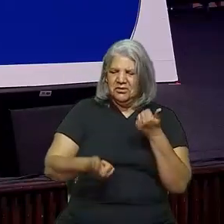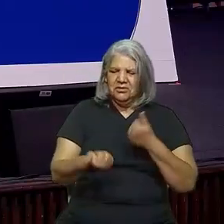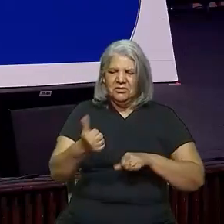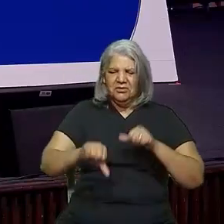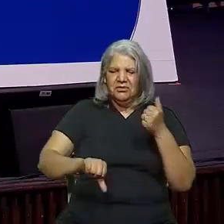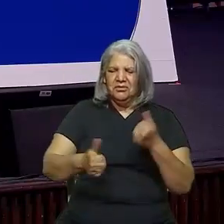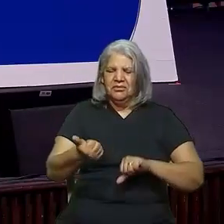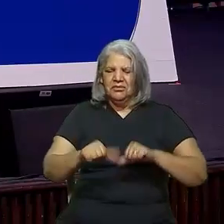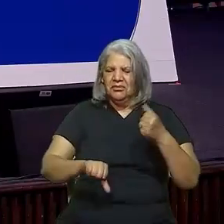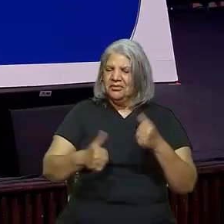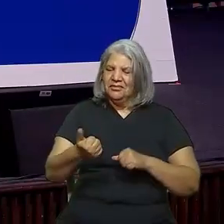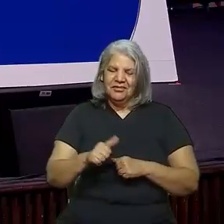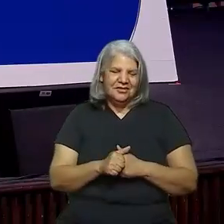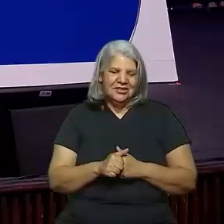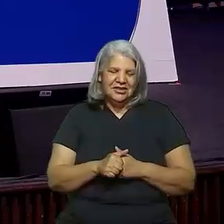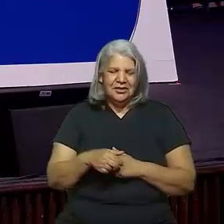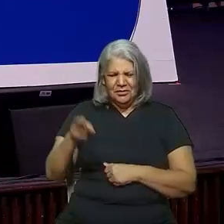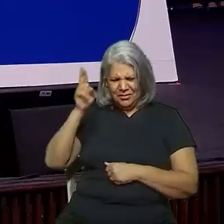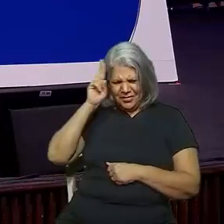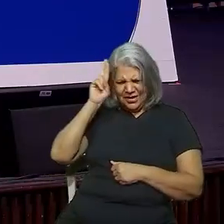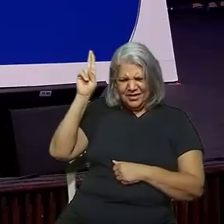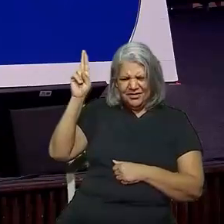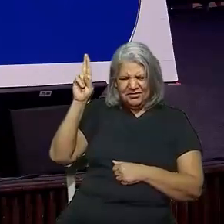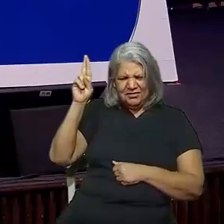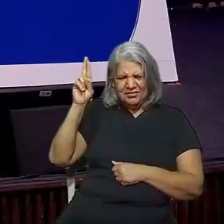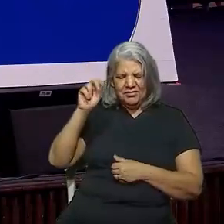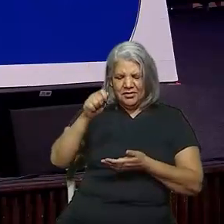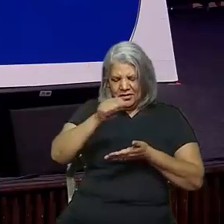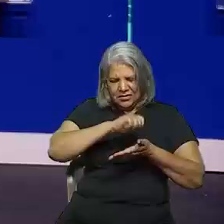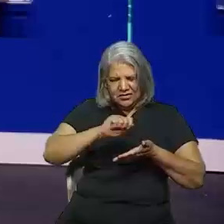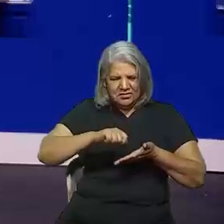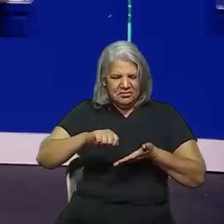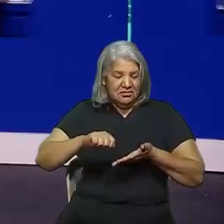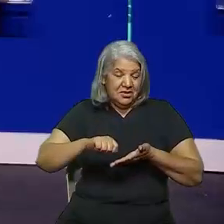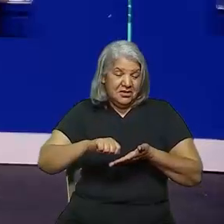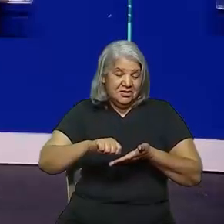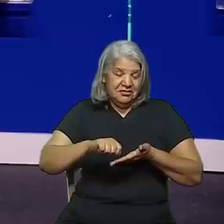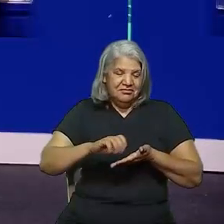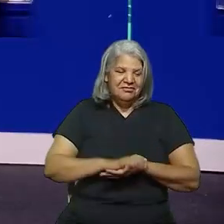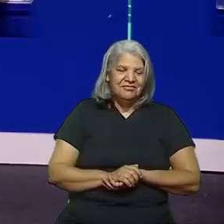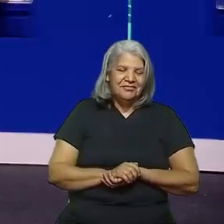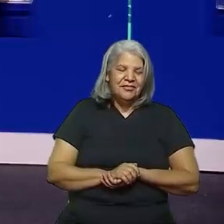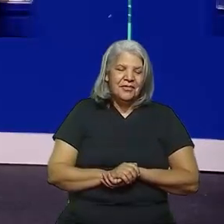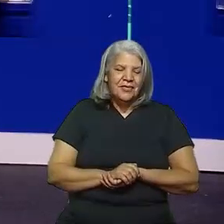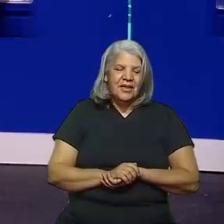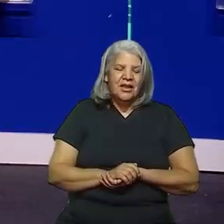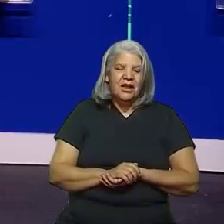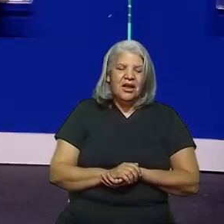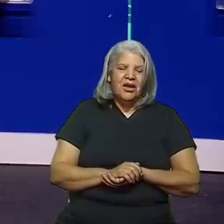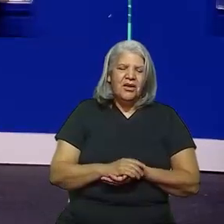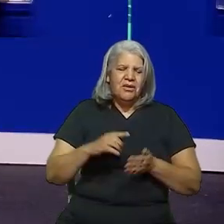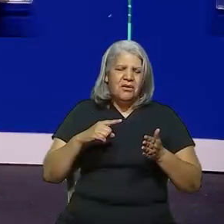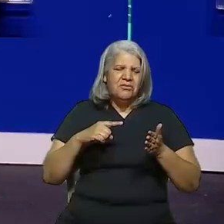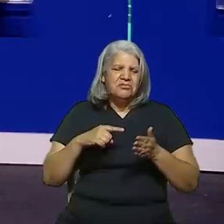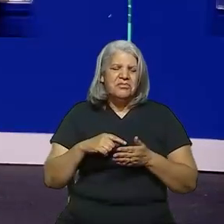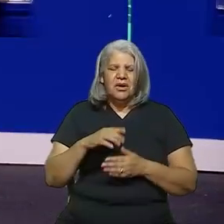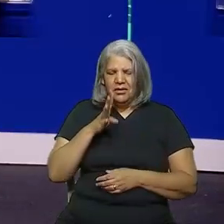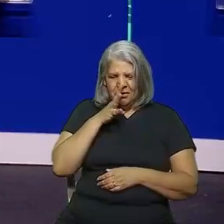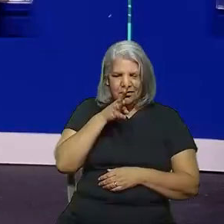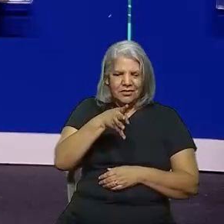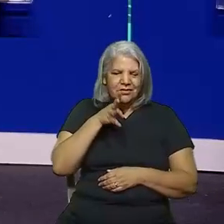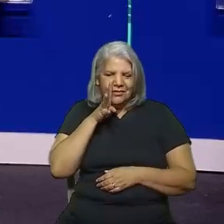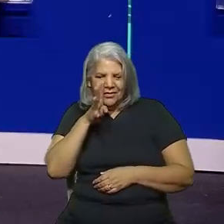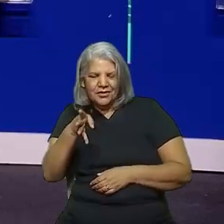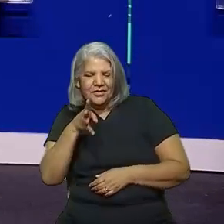que de bons se babam mestre, ainda se escrevo que não preste, aos que me julgam primo e irmão do rei